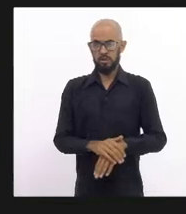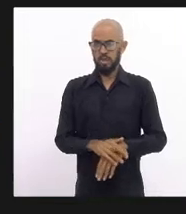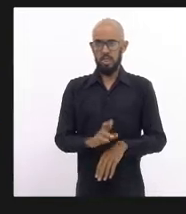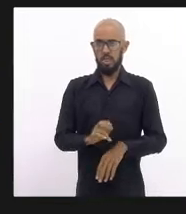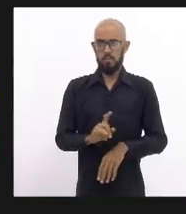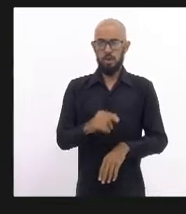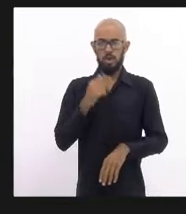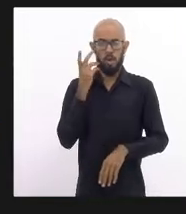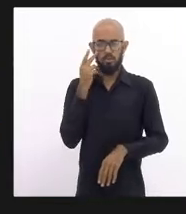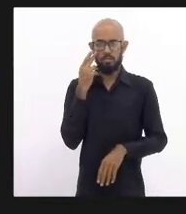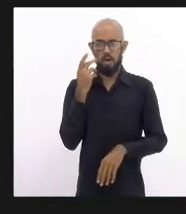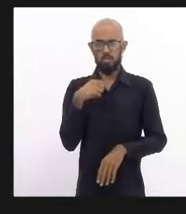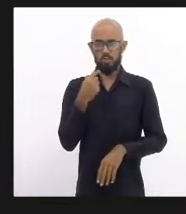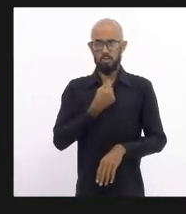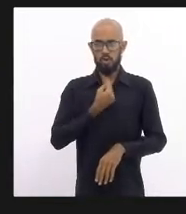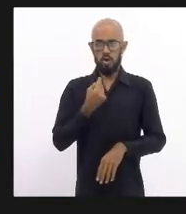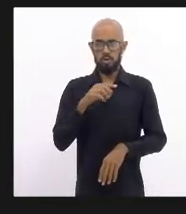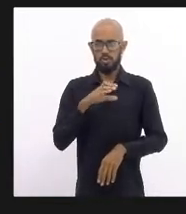CCJ,